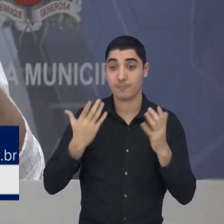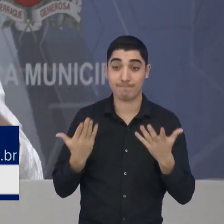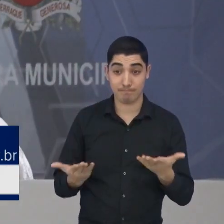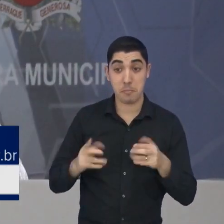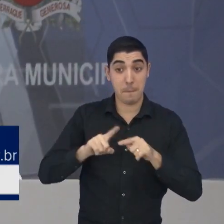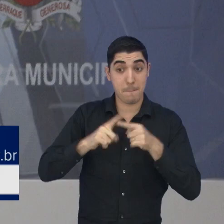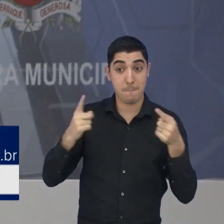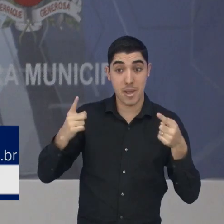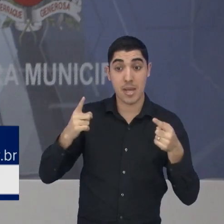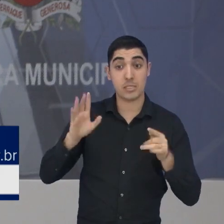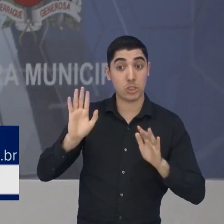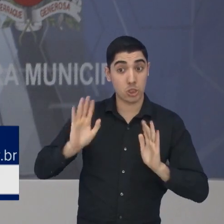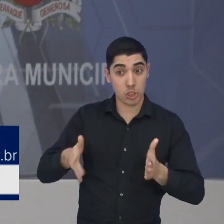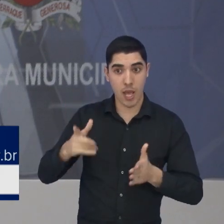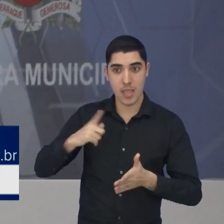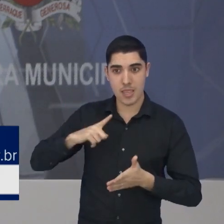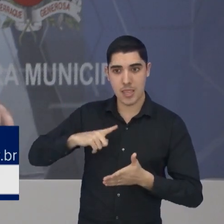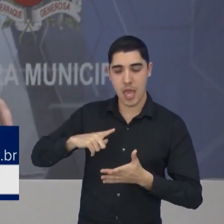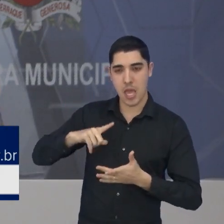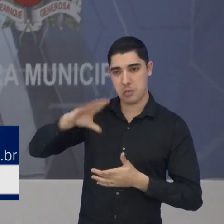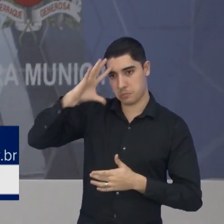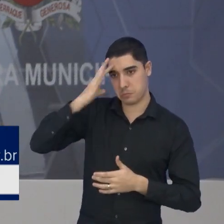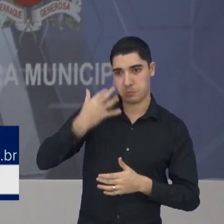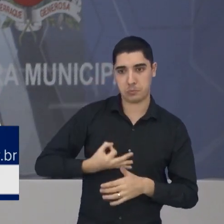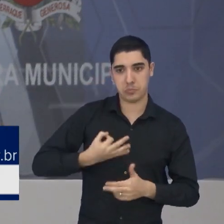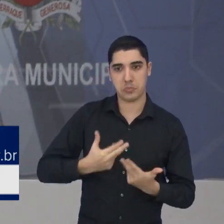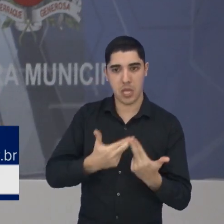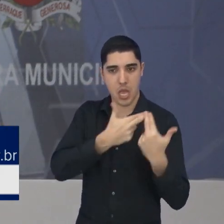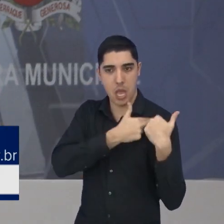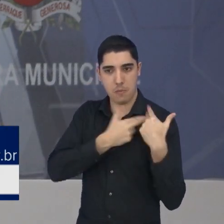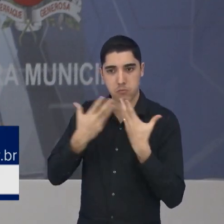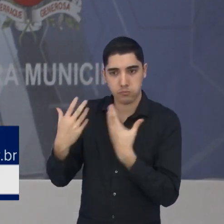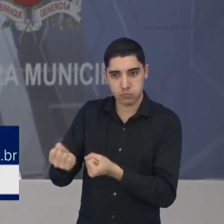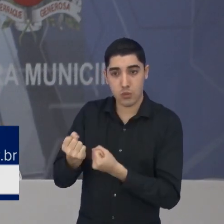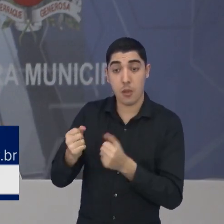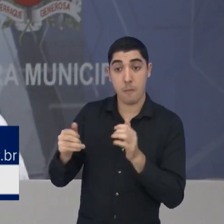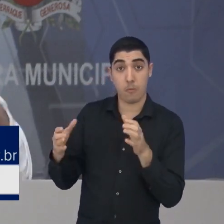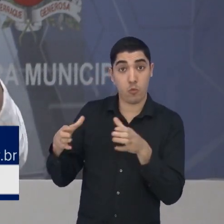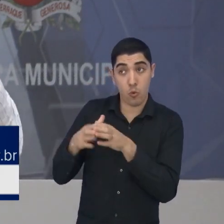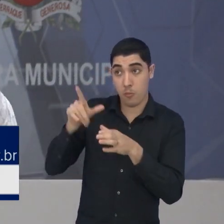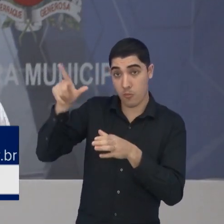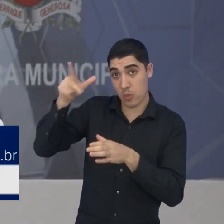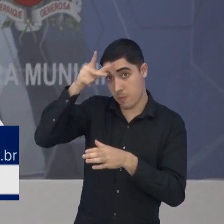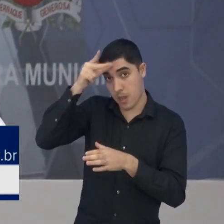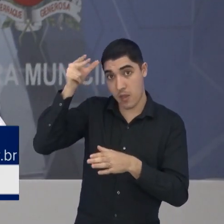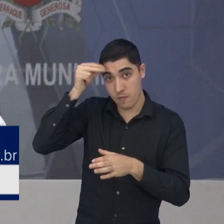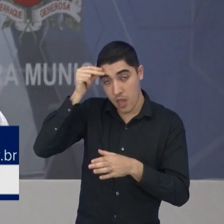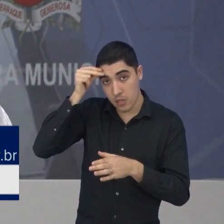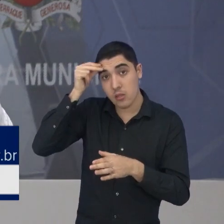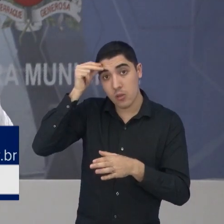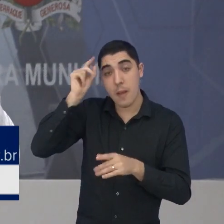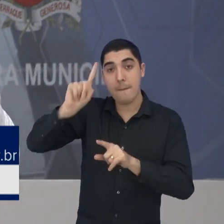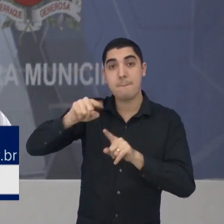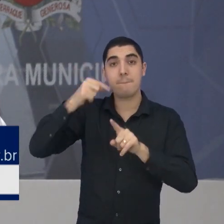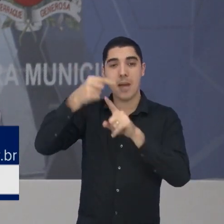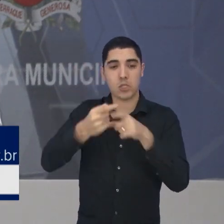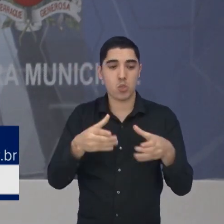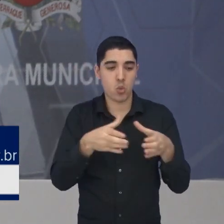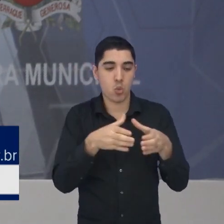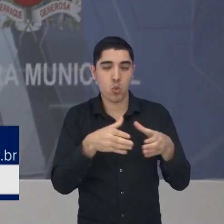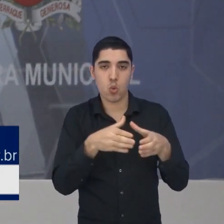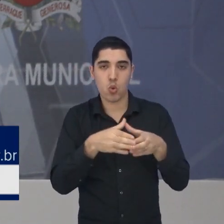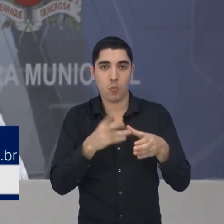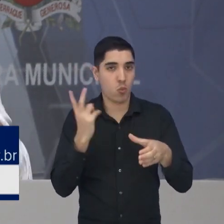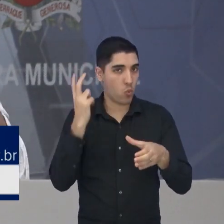já há um compromisso, inclusive com o governo, com os vereadores da base do governo, com a Comissão de Cultura, que luta